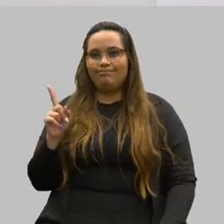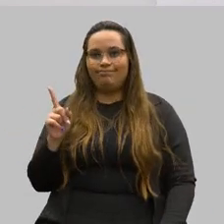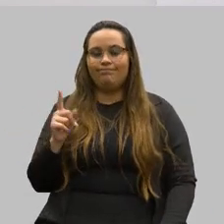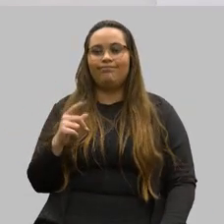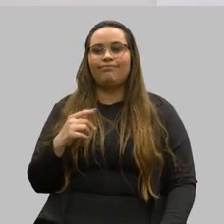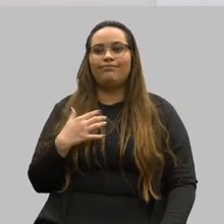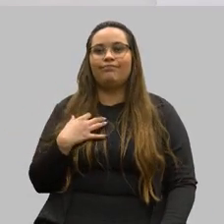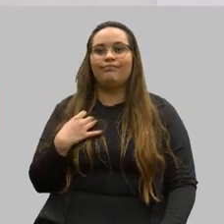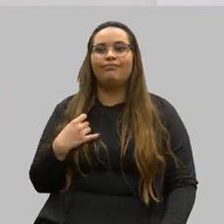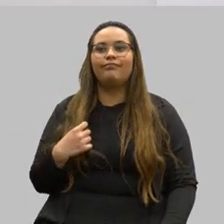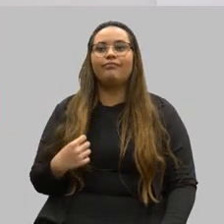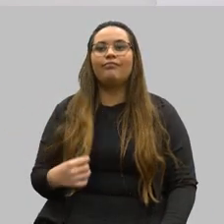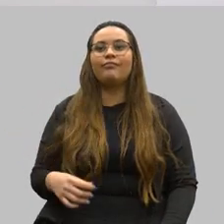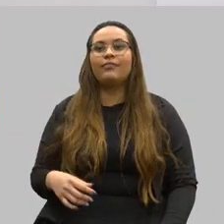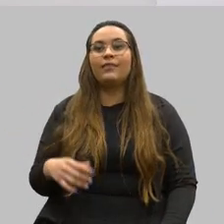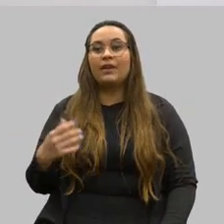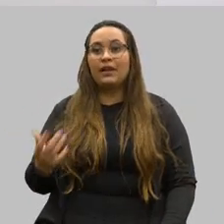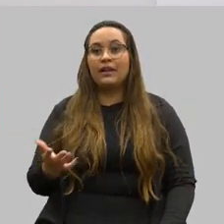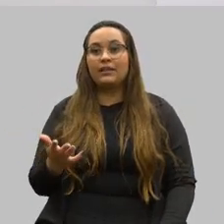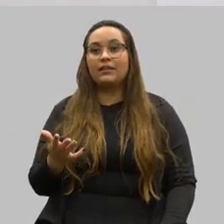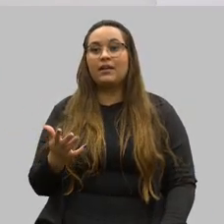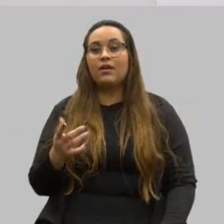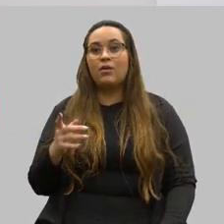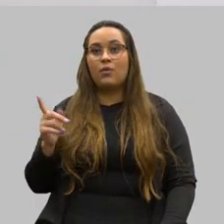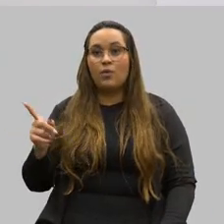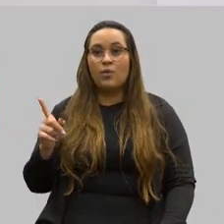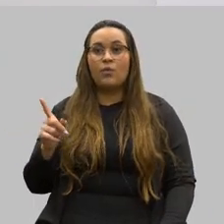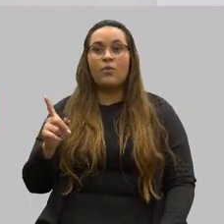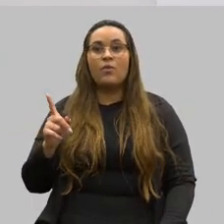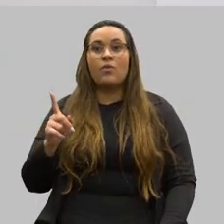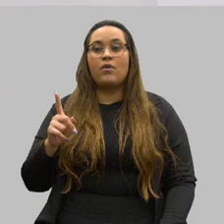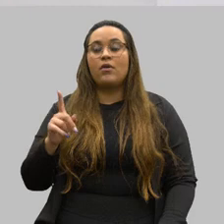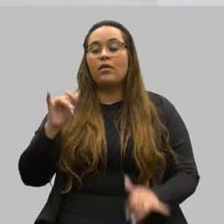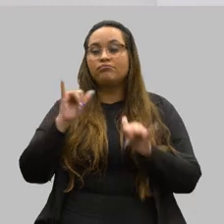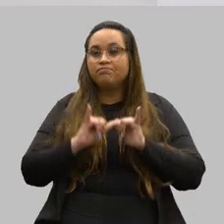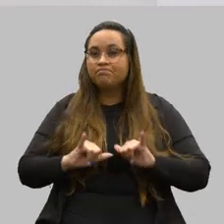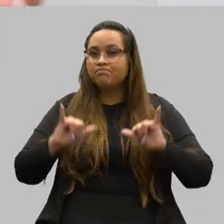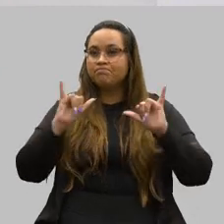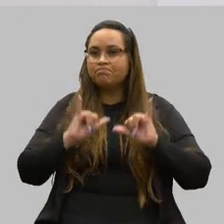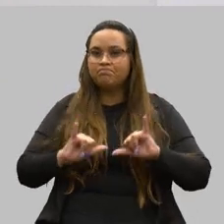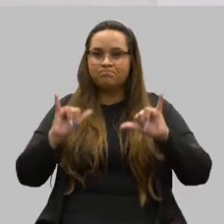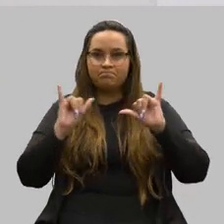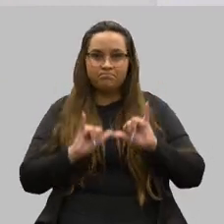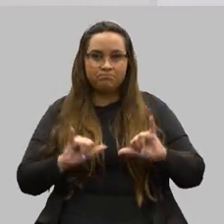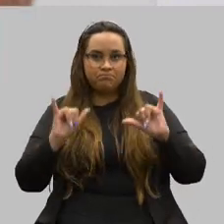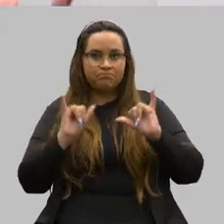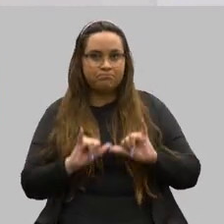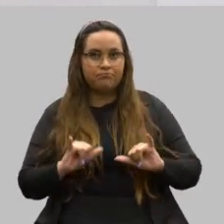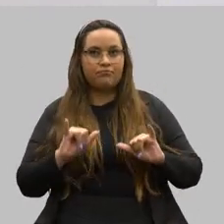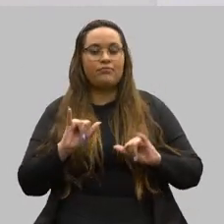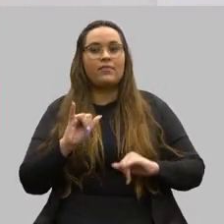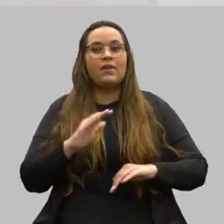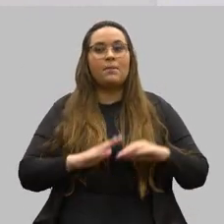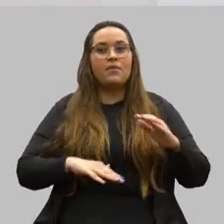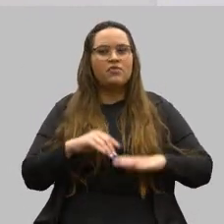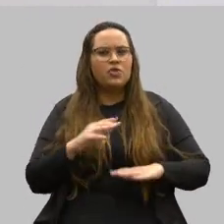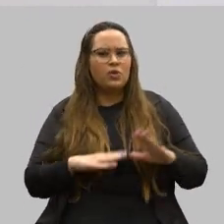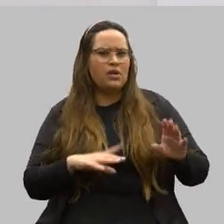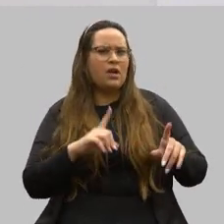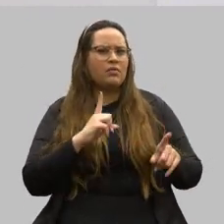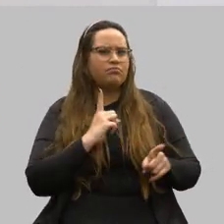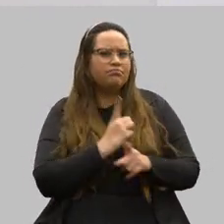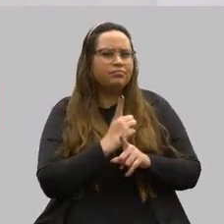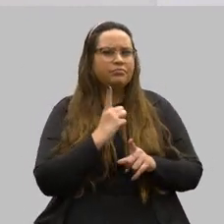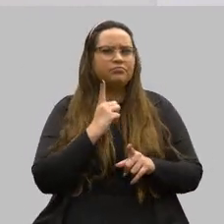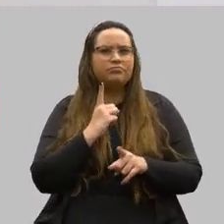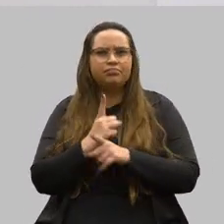lá eh foi a imprensa mesmo foi noticiando eh profissionais foram identificando